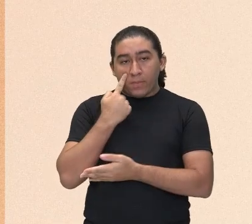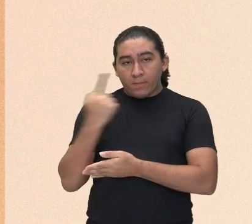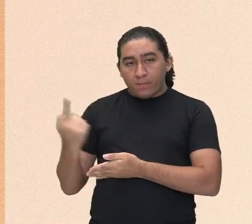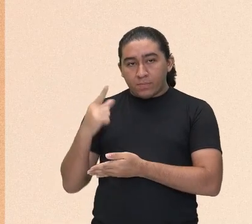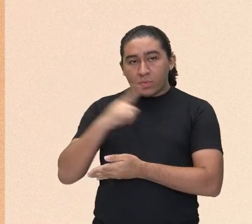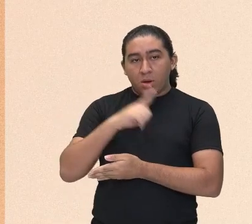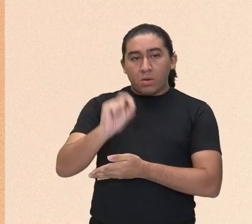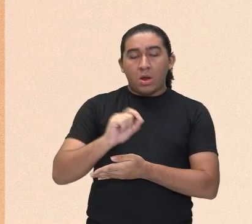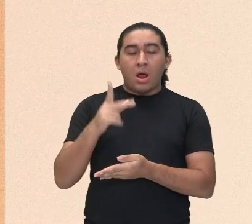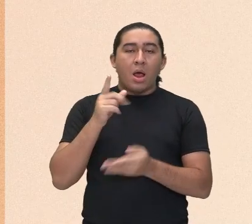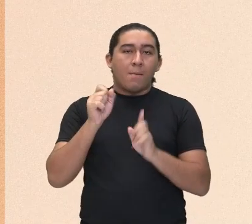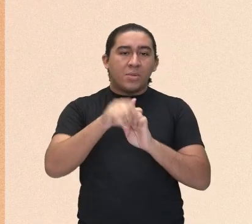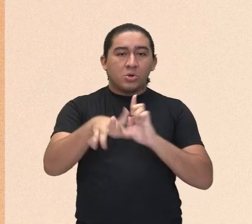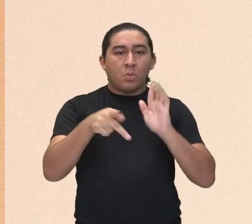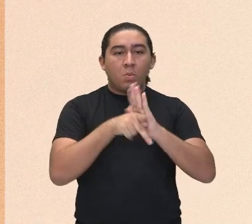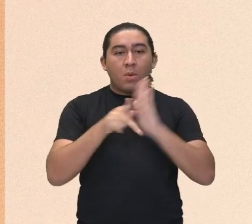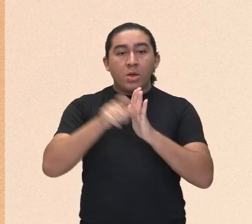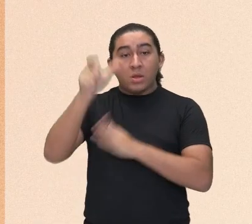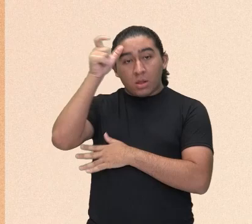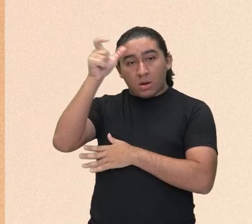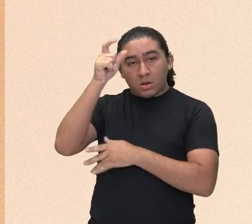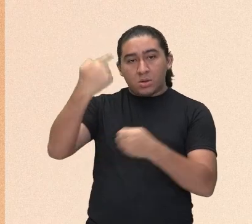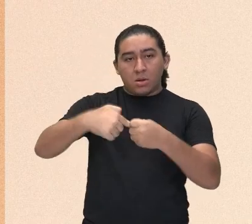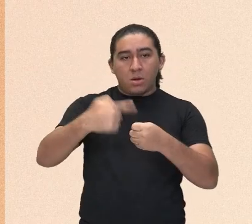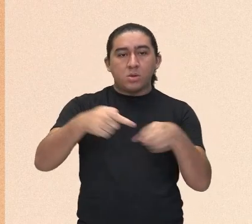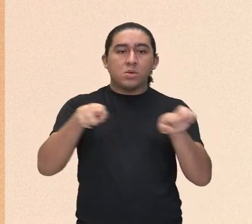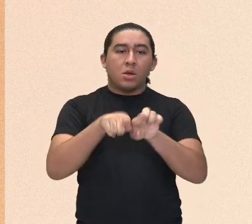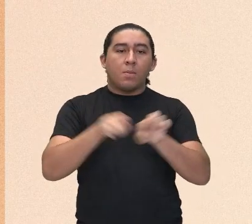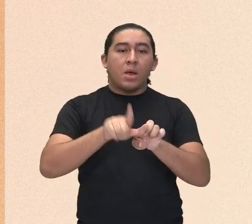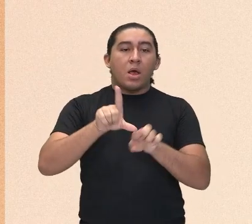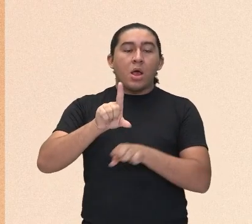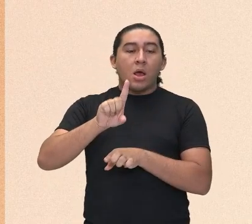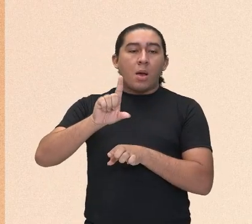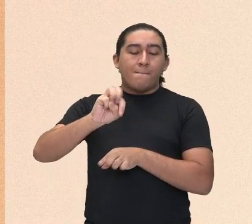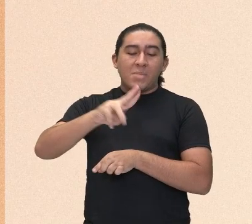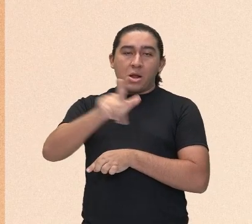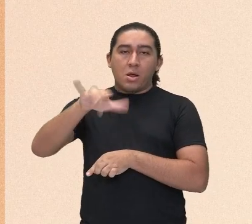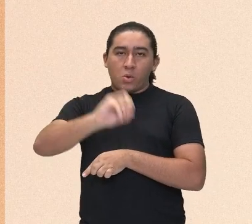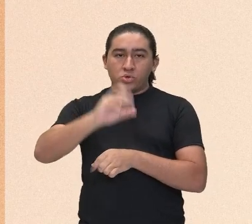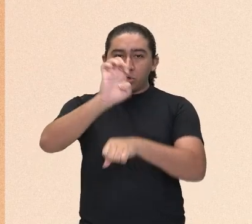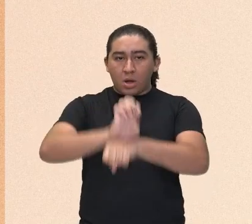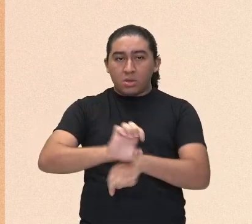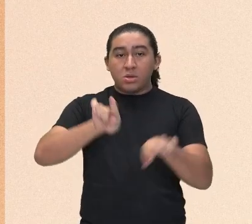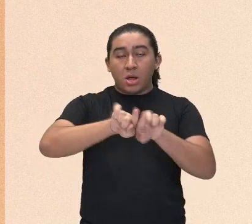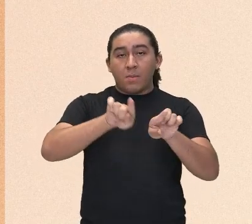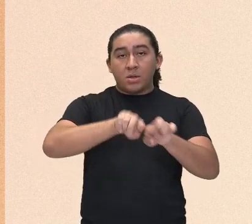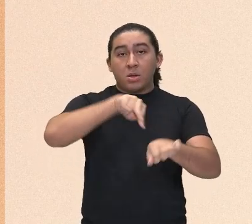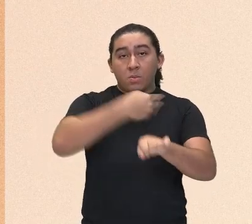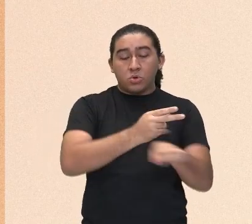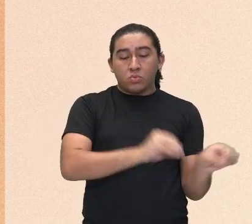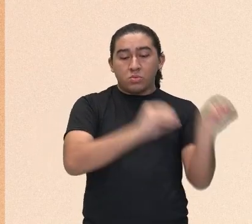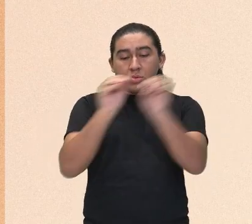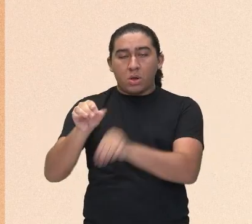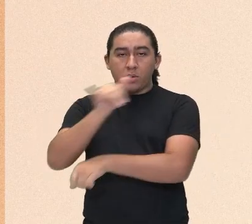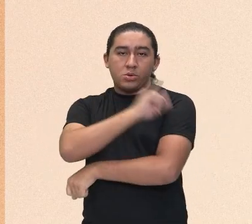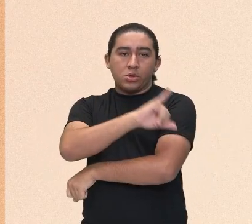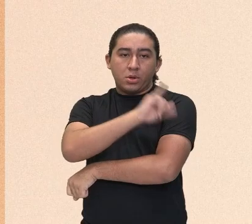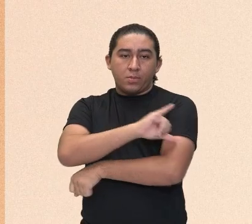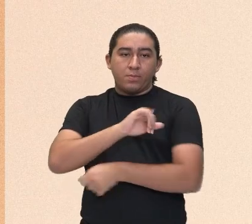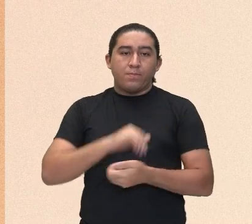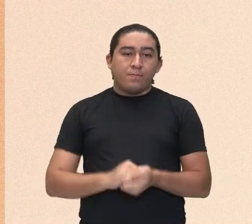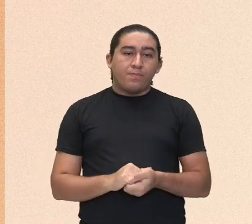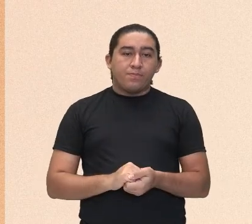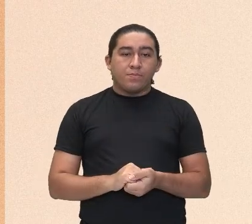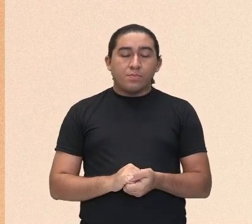recebeu o apelido de Satanás da cidade em São Luís, Maranhão, e mudou-se para o Rio de Janeiro.